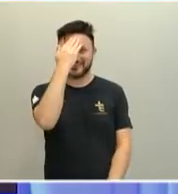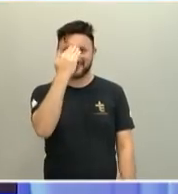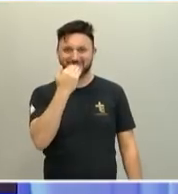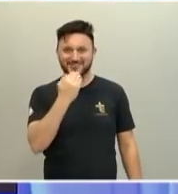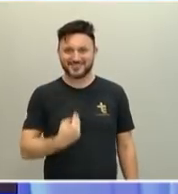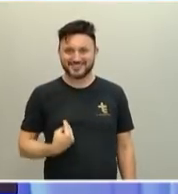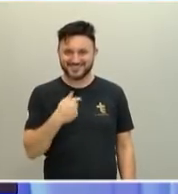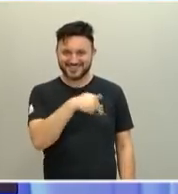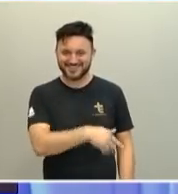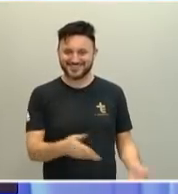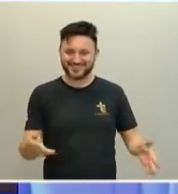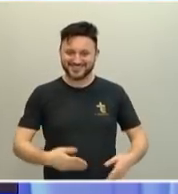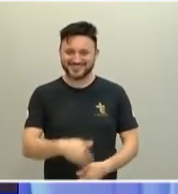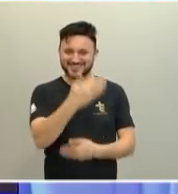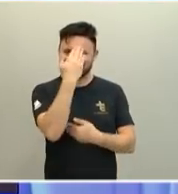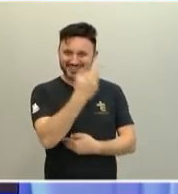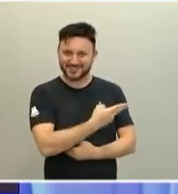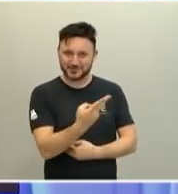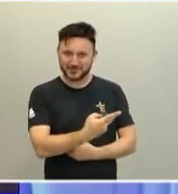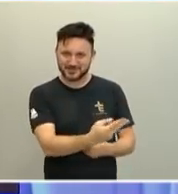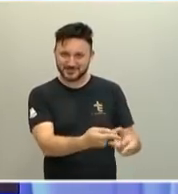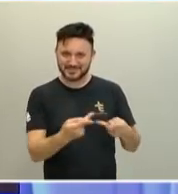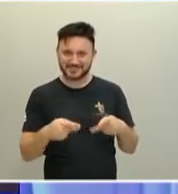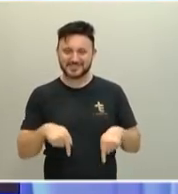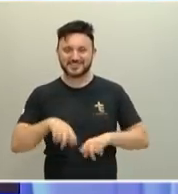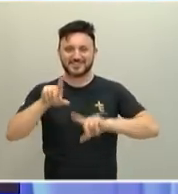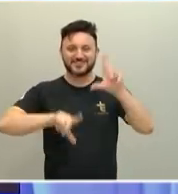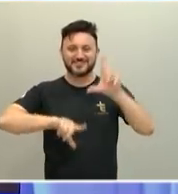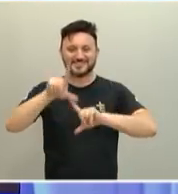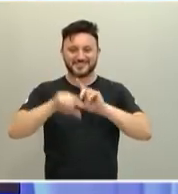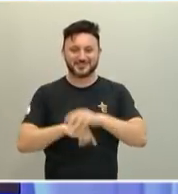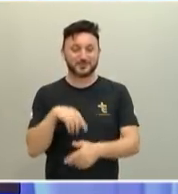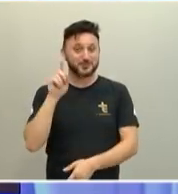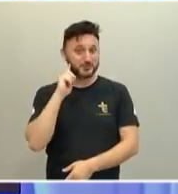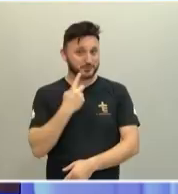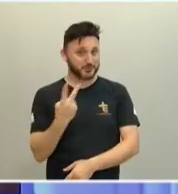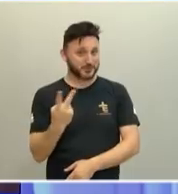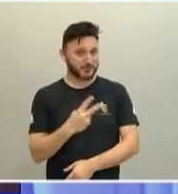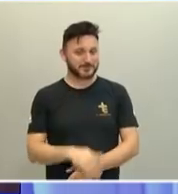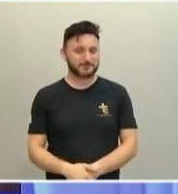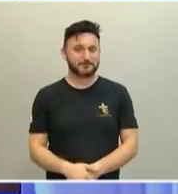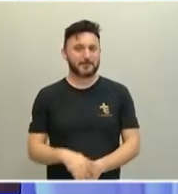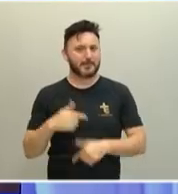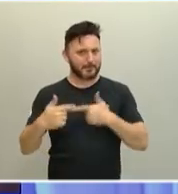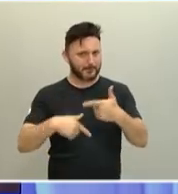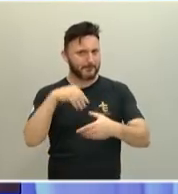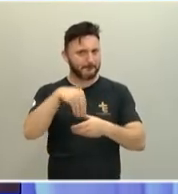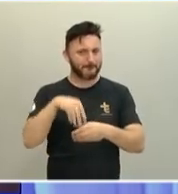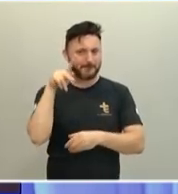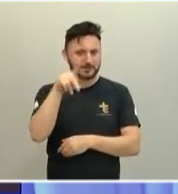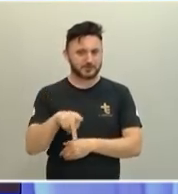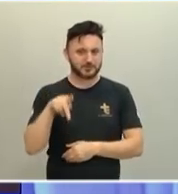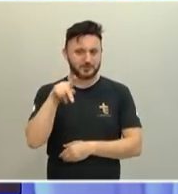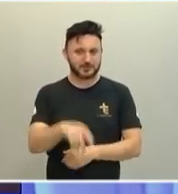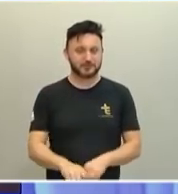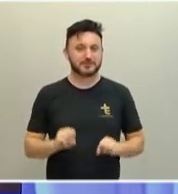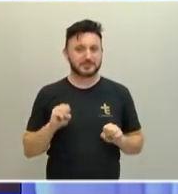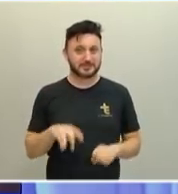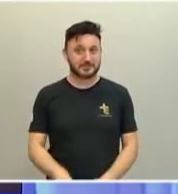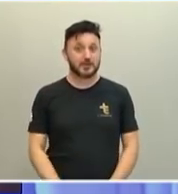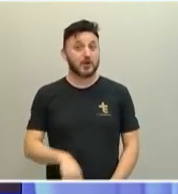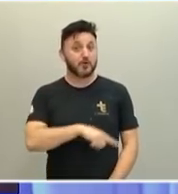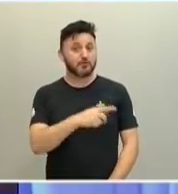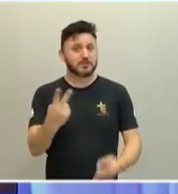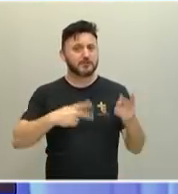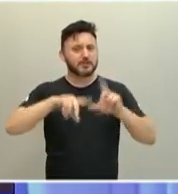Deus do Evangelho de São Lucas, no capítulo 1, versículo de 30 a 35. Você que está em casa, por favor,